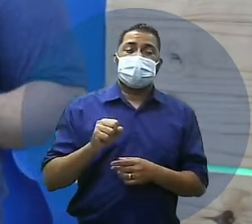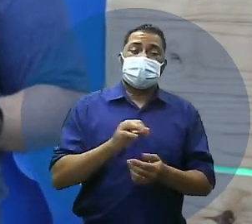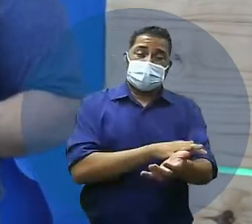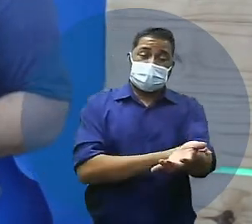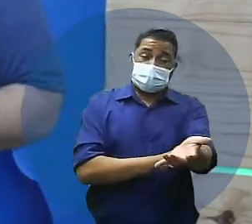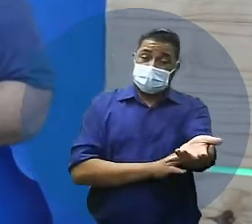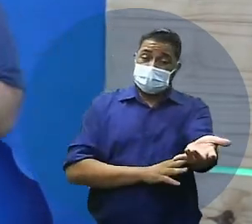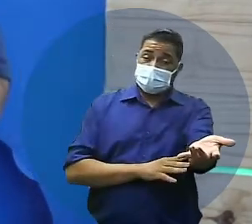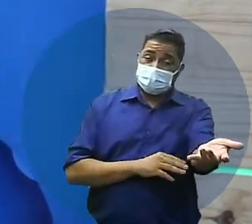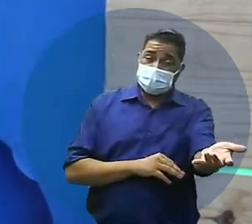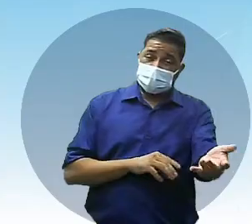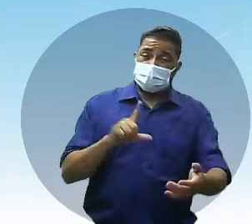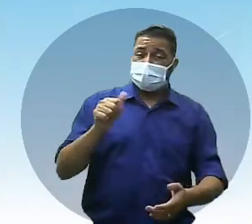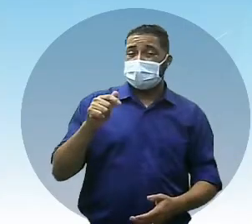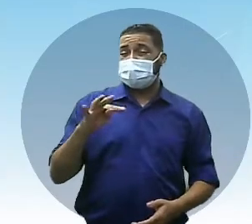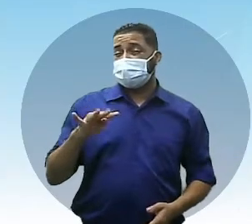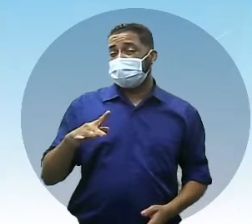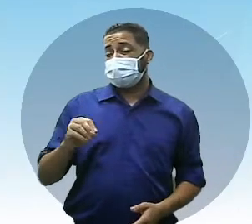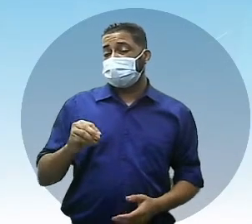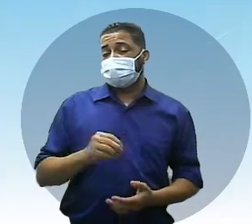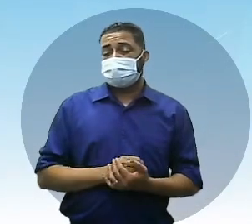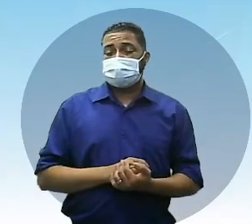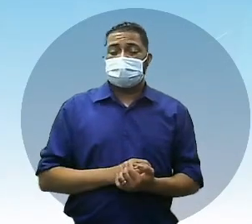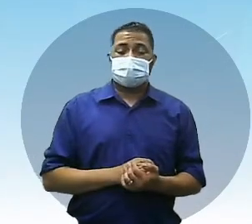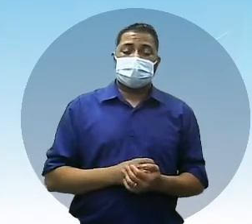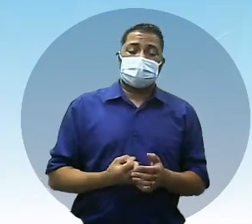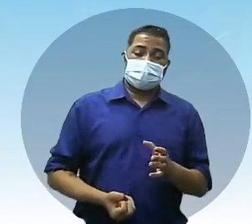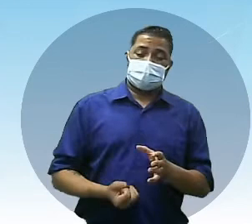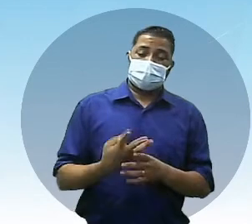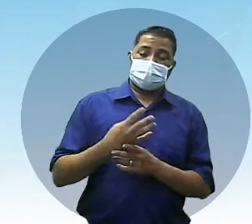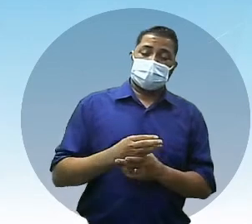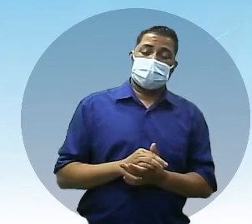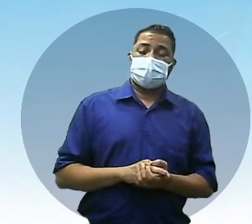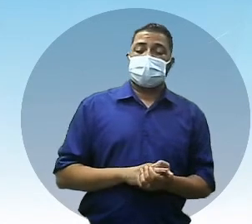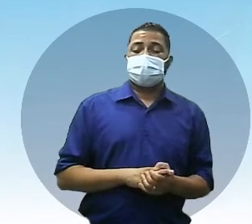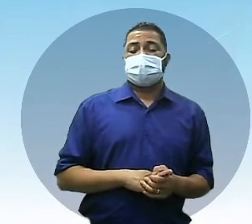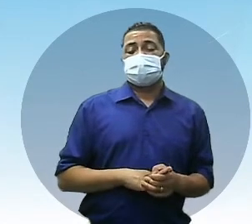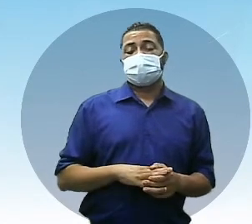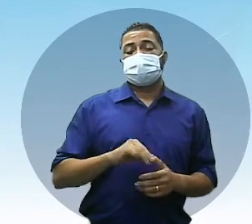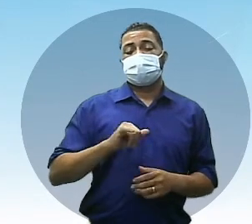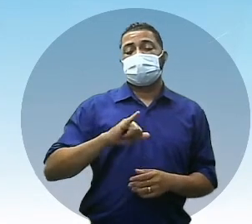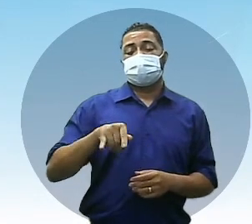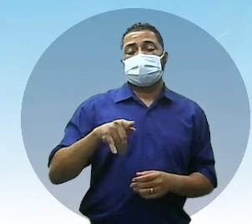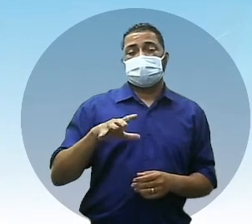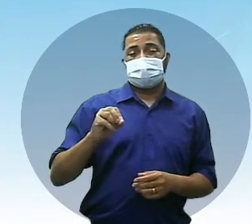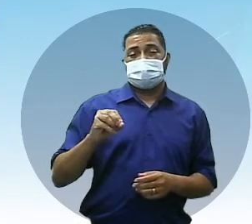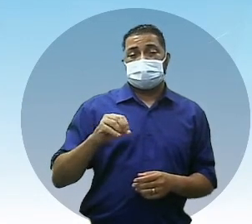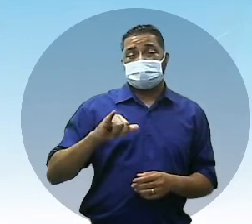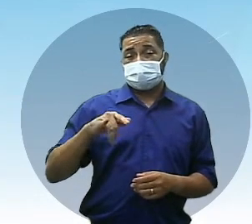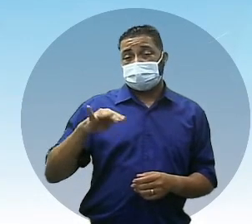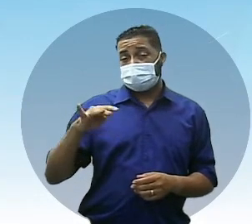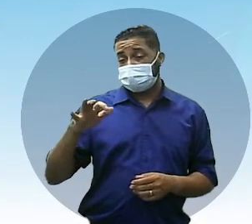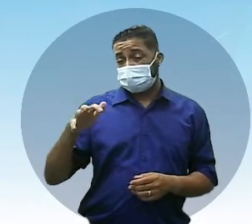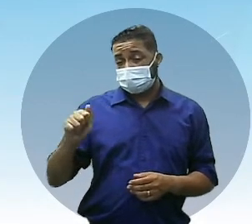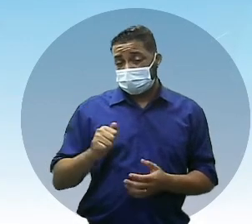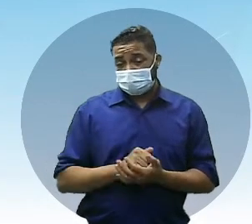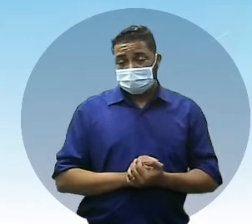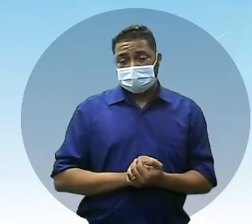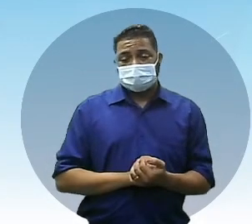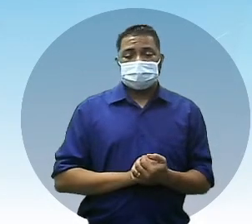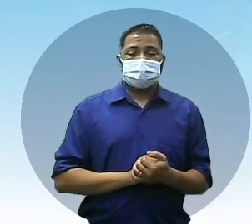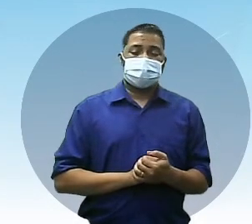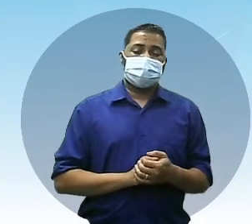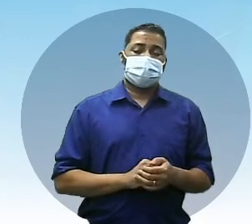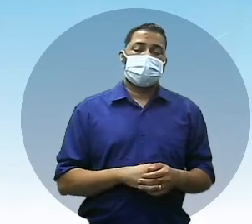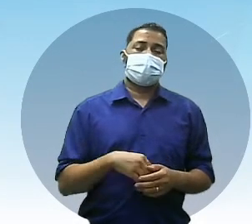de autoria de João Ricardo e Paulinho Mendonça, tá bem? Lançado no álbum Secos e